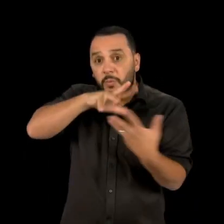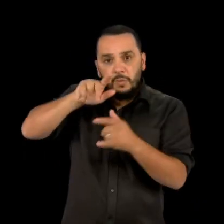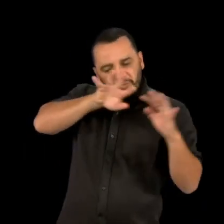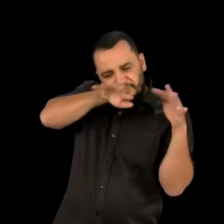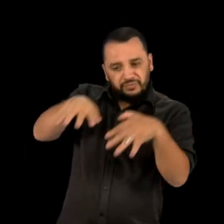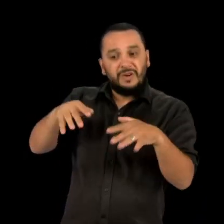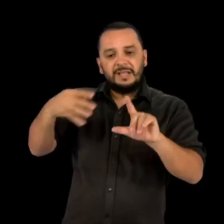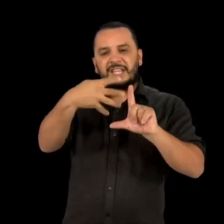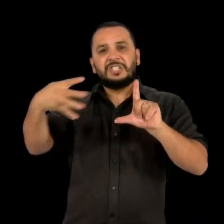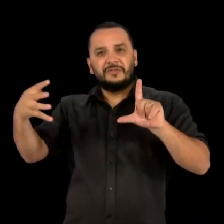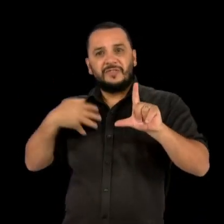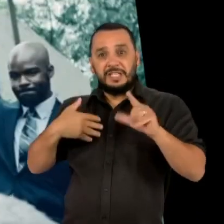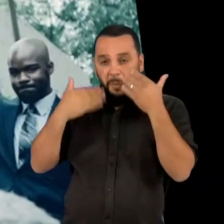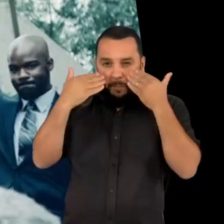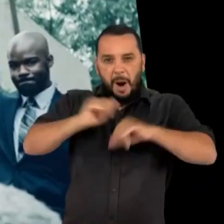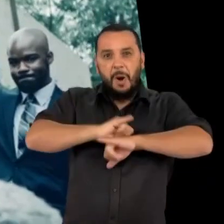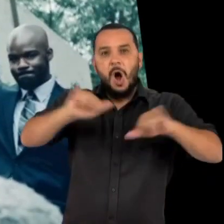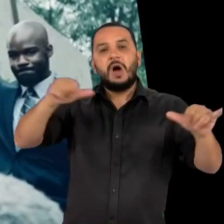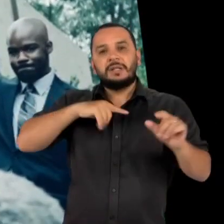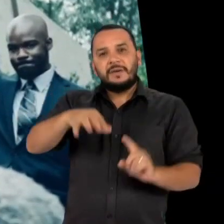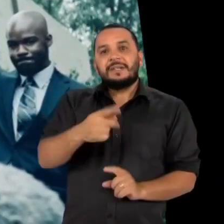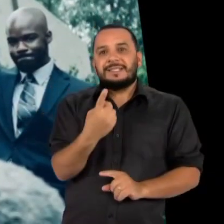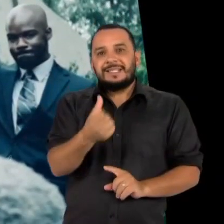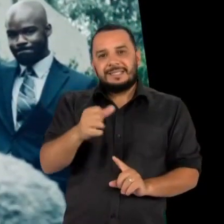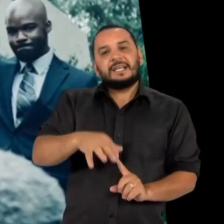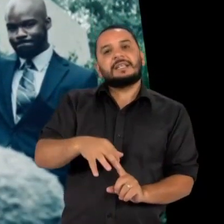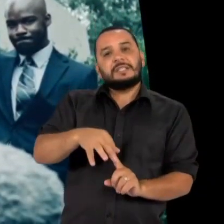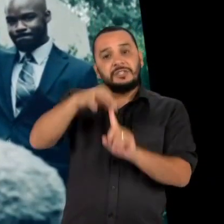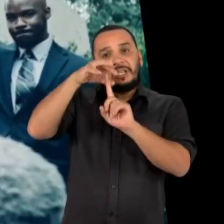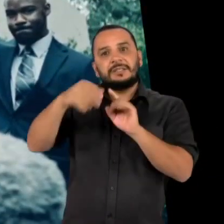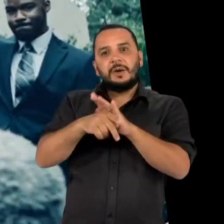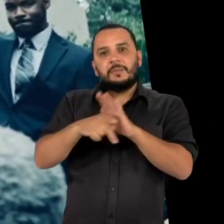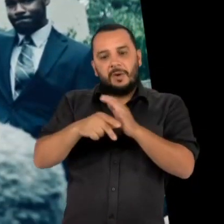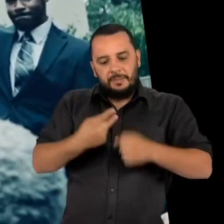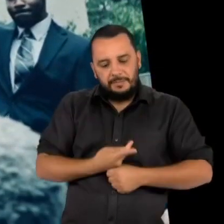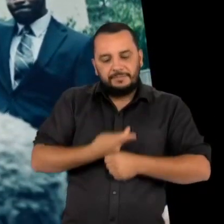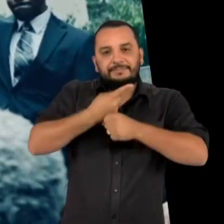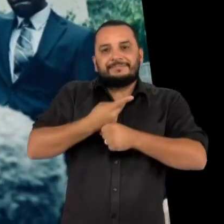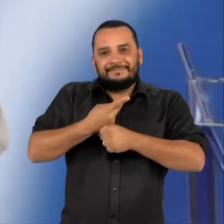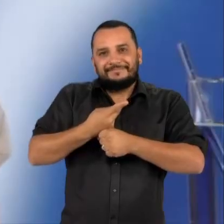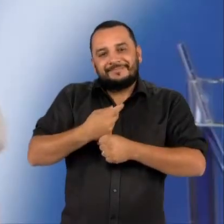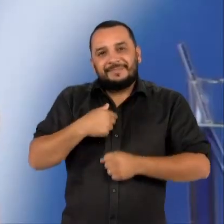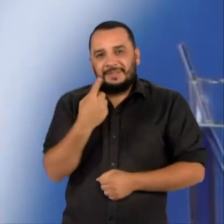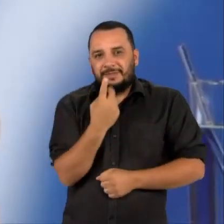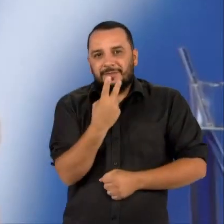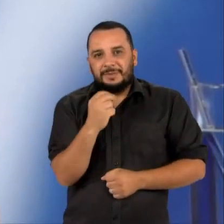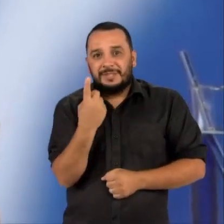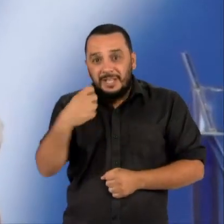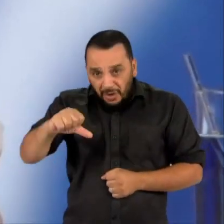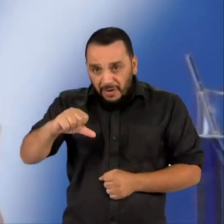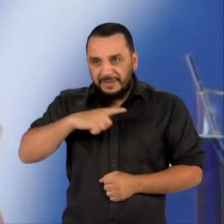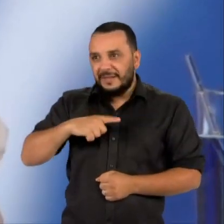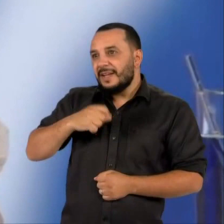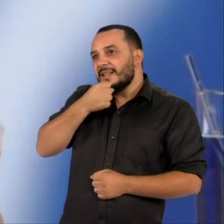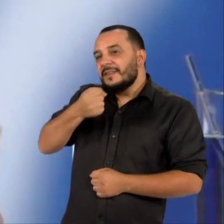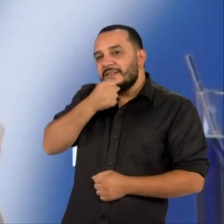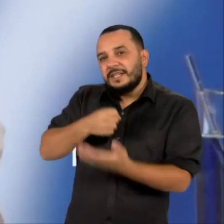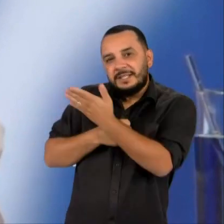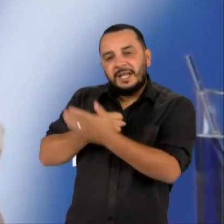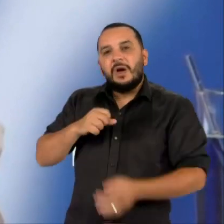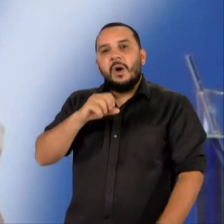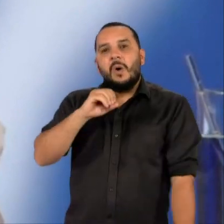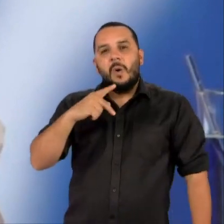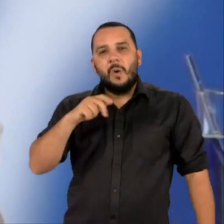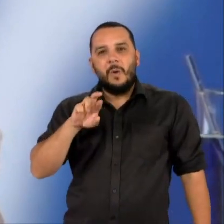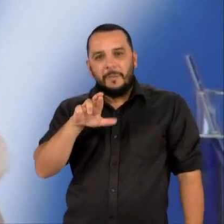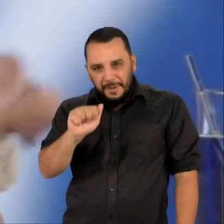netflix e rendeu 16 indicações ao emmy 2019 a história ganhou mais fôlego depois da entrevista da apresentadora a outra